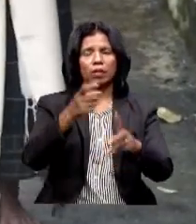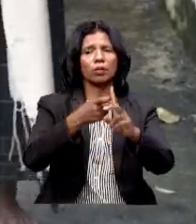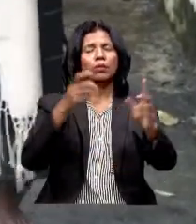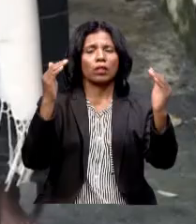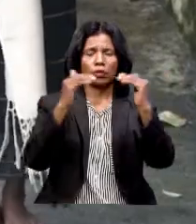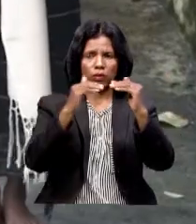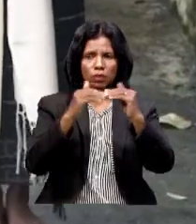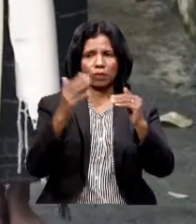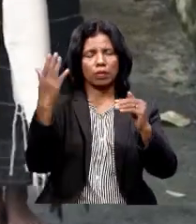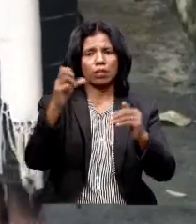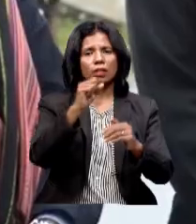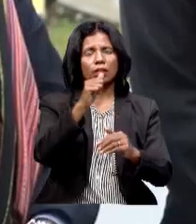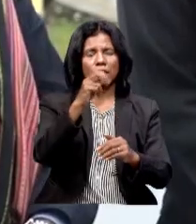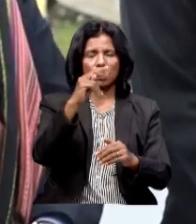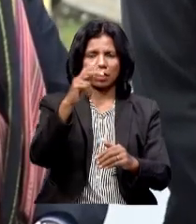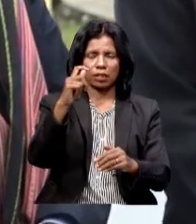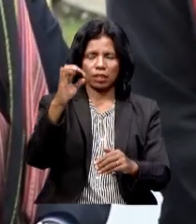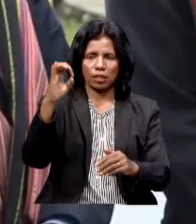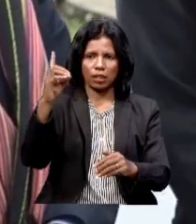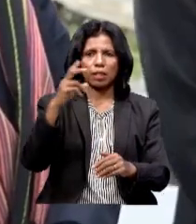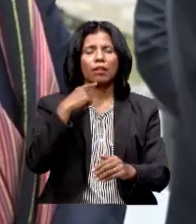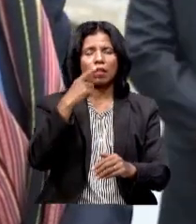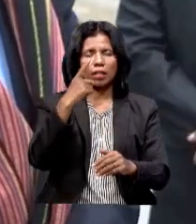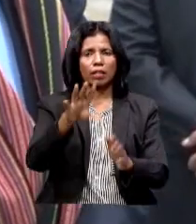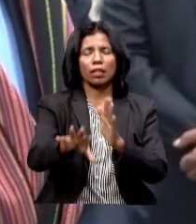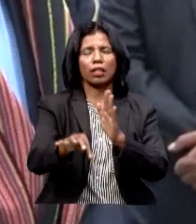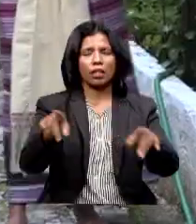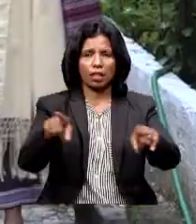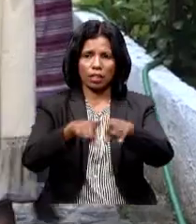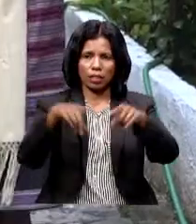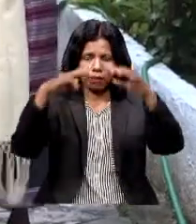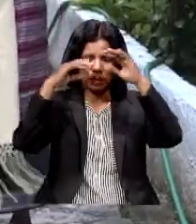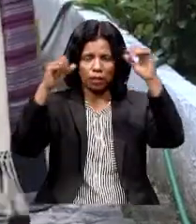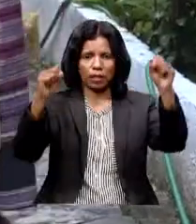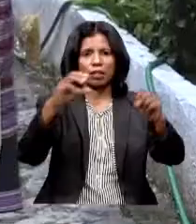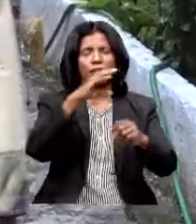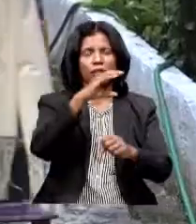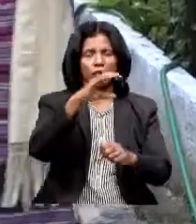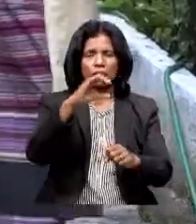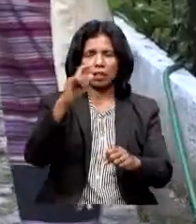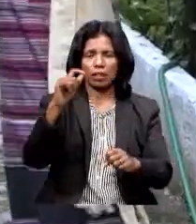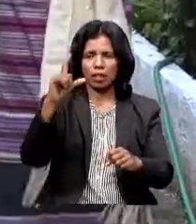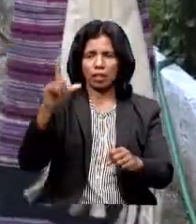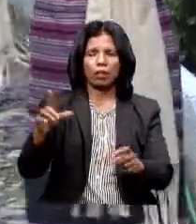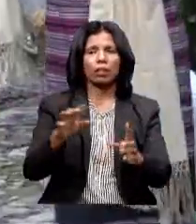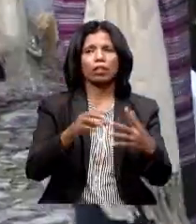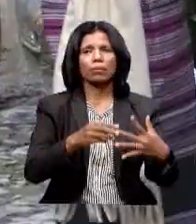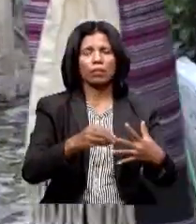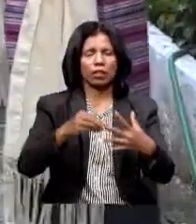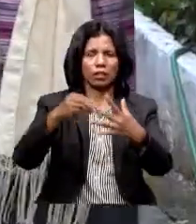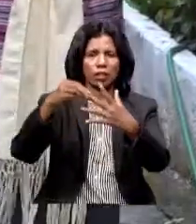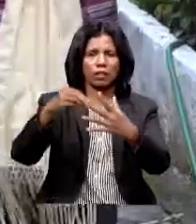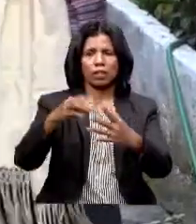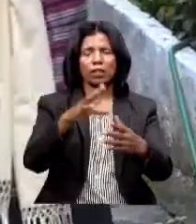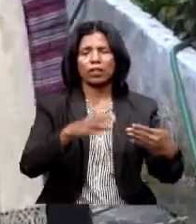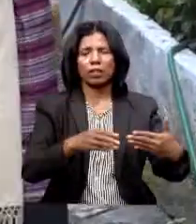Conferência, né, Santina Cadebau Mafalda, eleito no der presidente Câmara Comércio e Indústria Ropacote Único, no né, se lidera